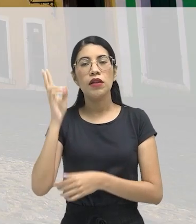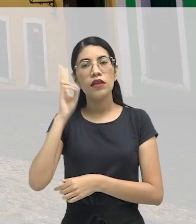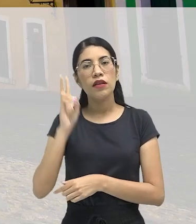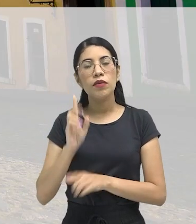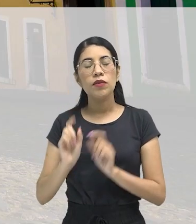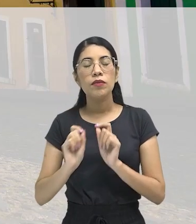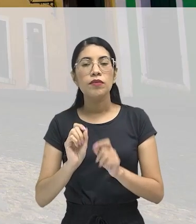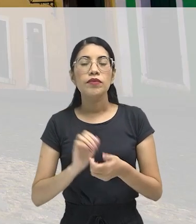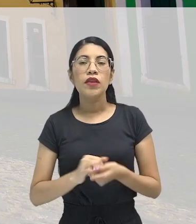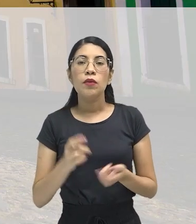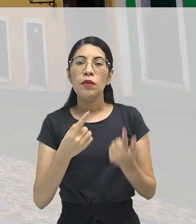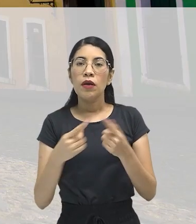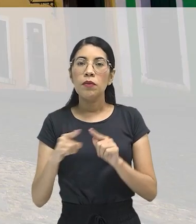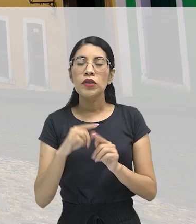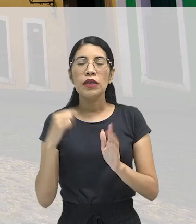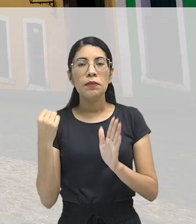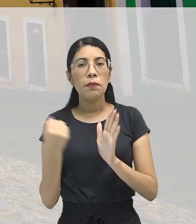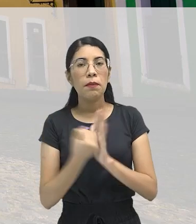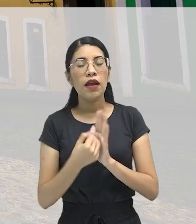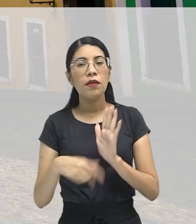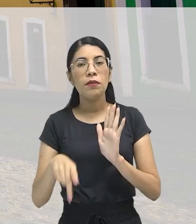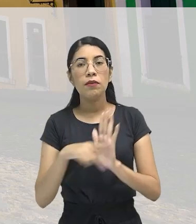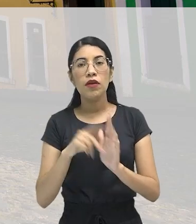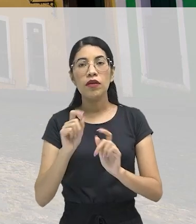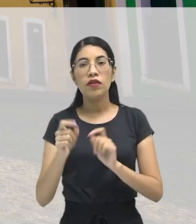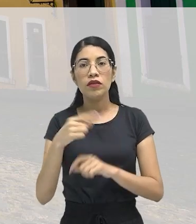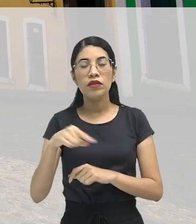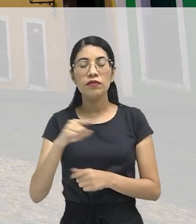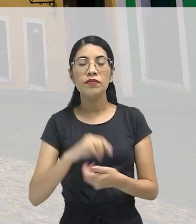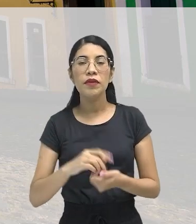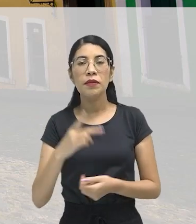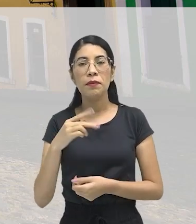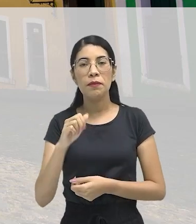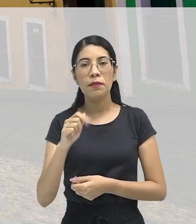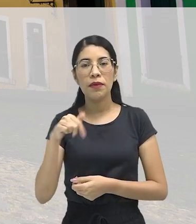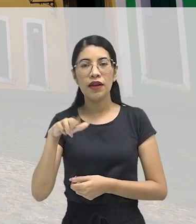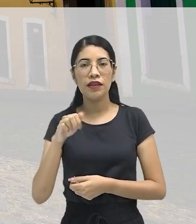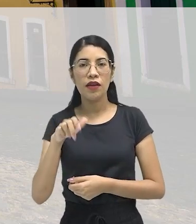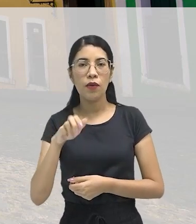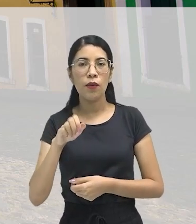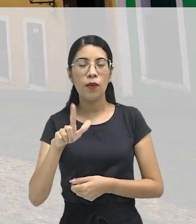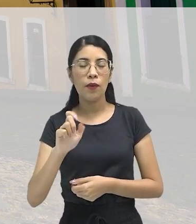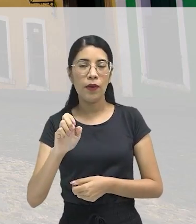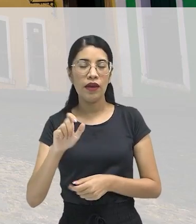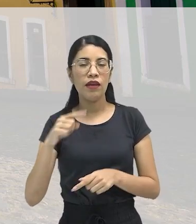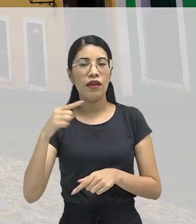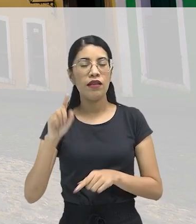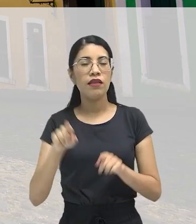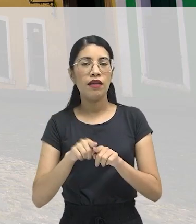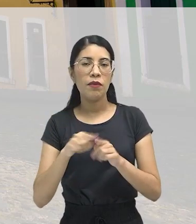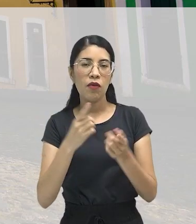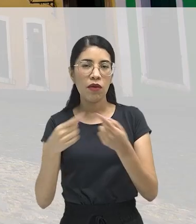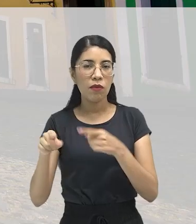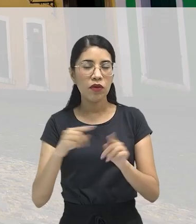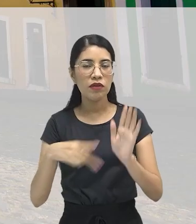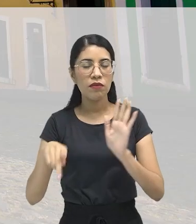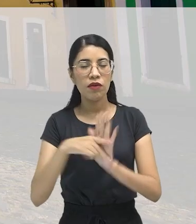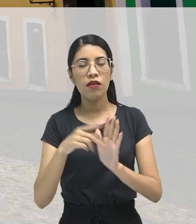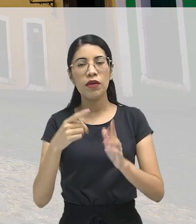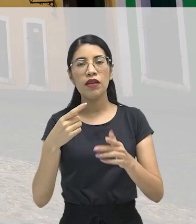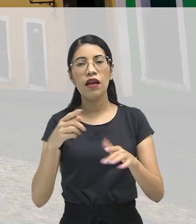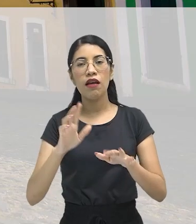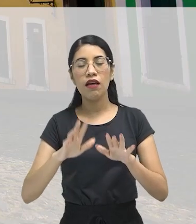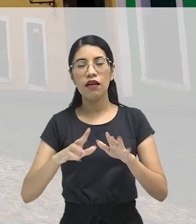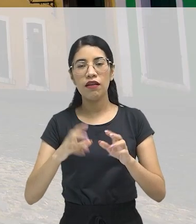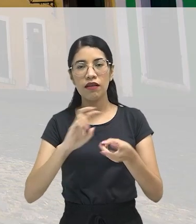é marca registrada. Vocês já ouviram aquela Paranauê, Paranauê, Paraná, não